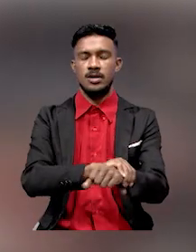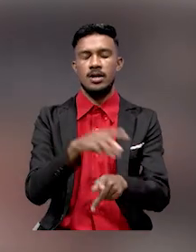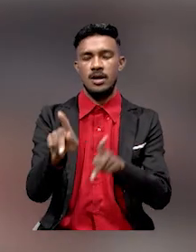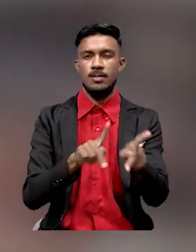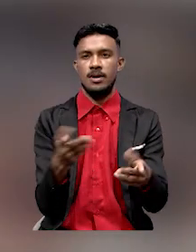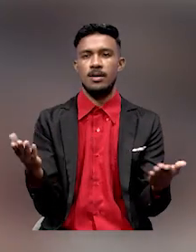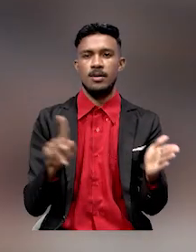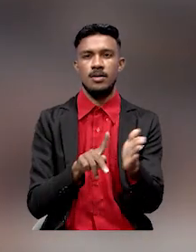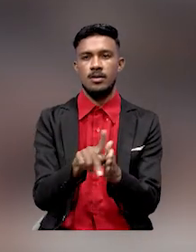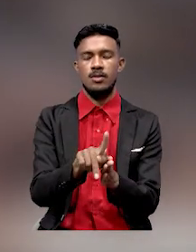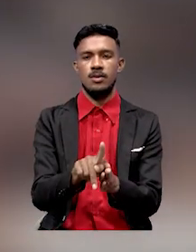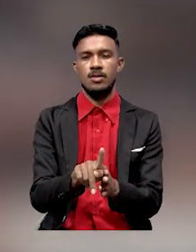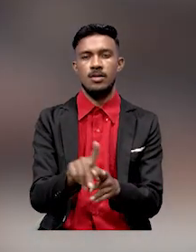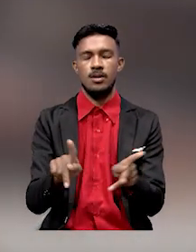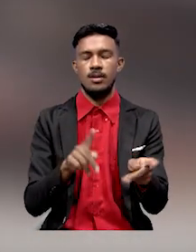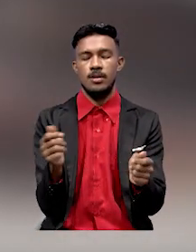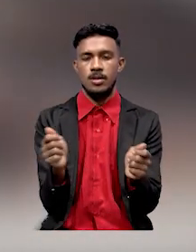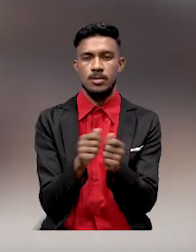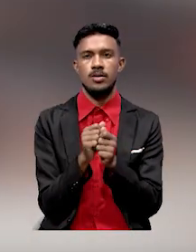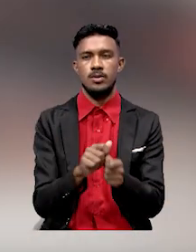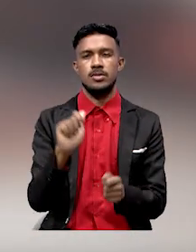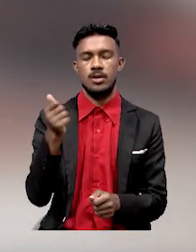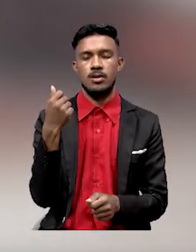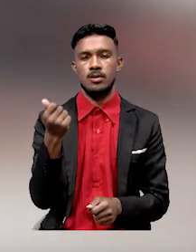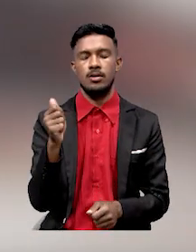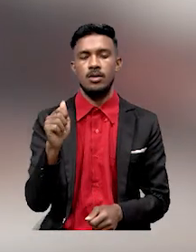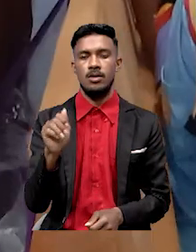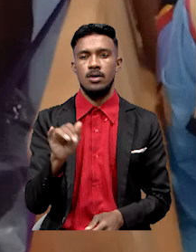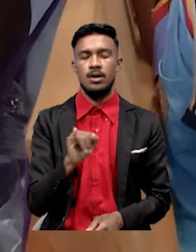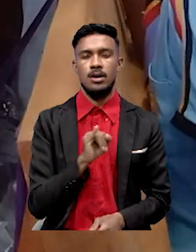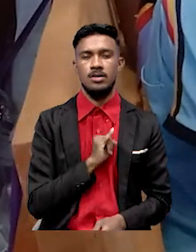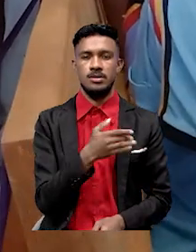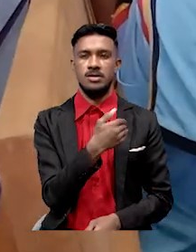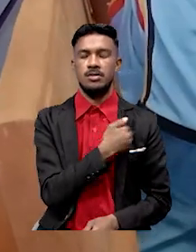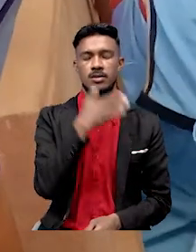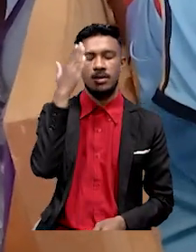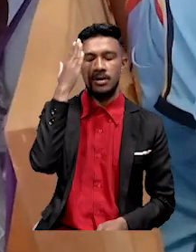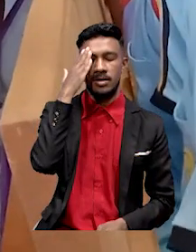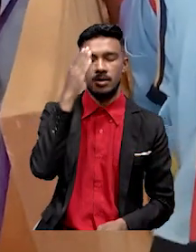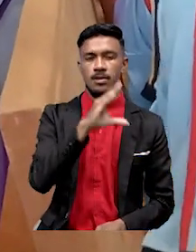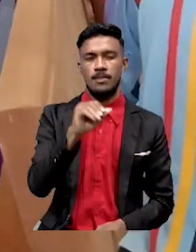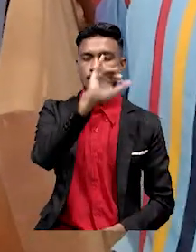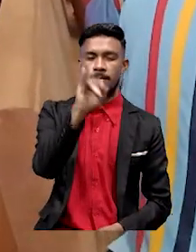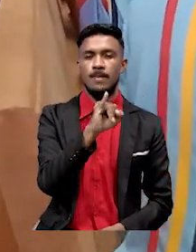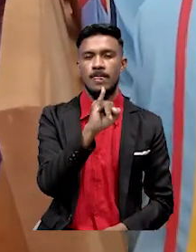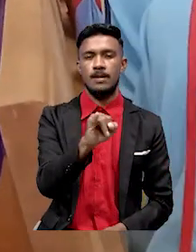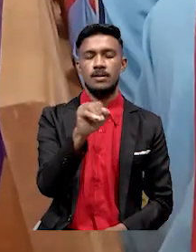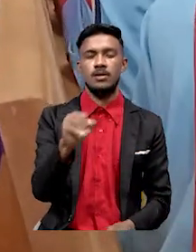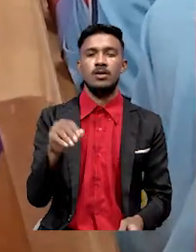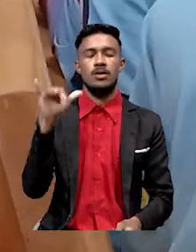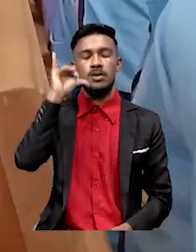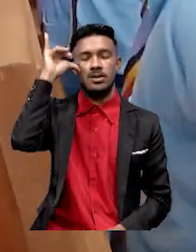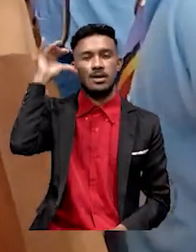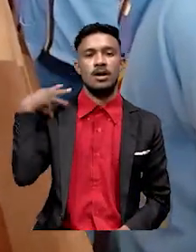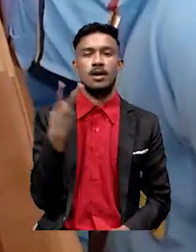Nai sanulu resi ono mese ami aulan ser nomor 7 sebelum sir investigador sabar kursi kami bolu